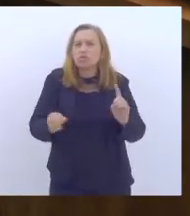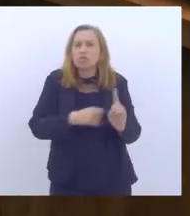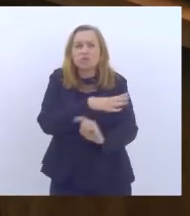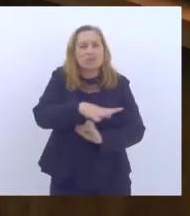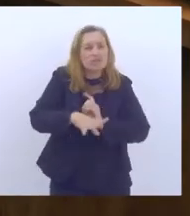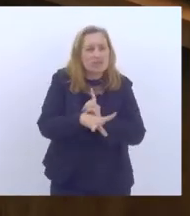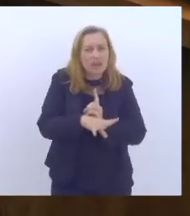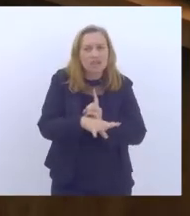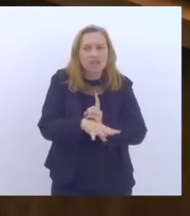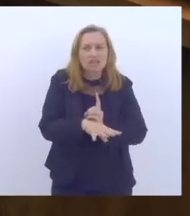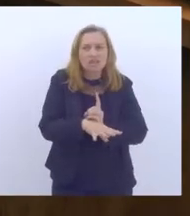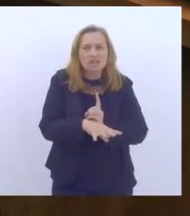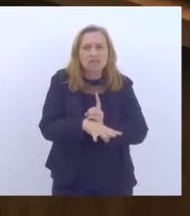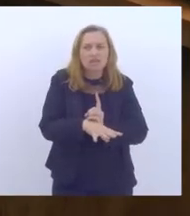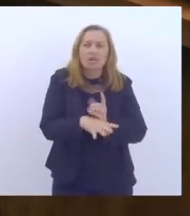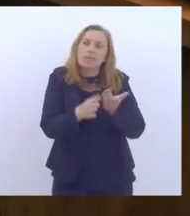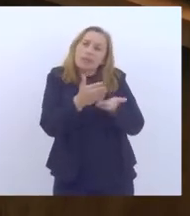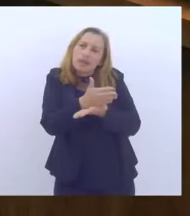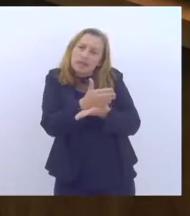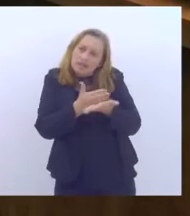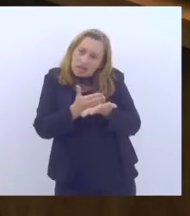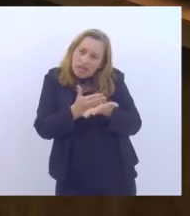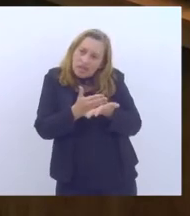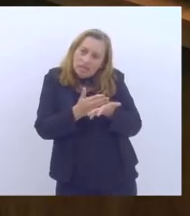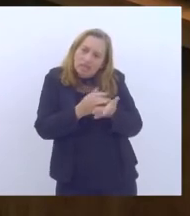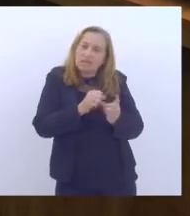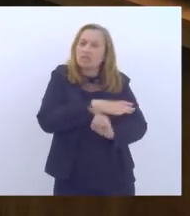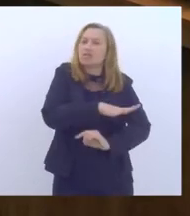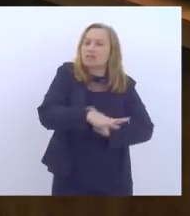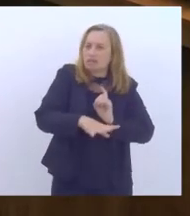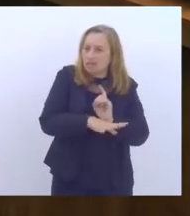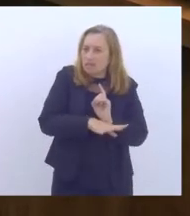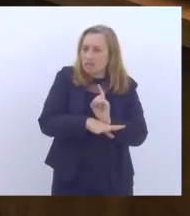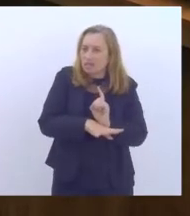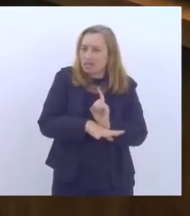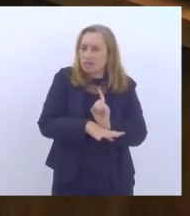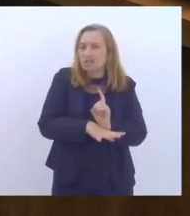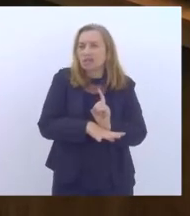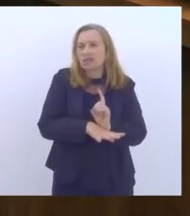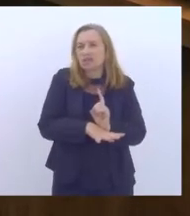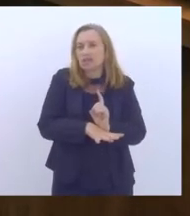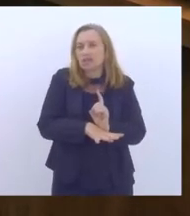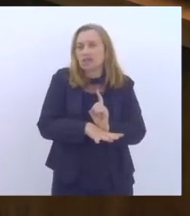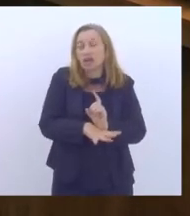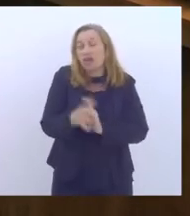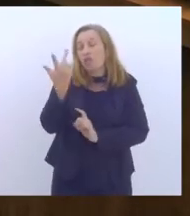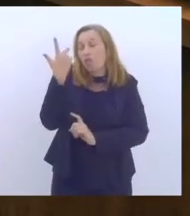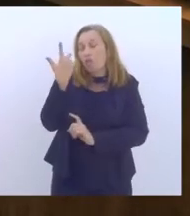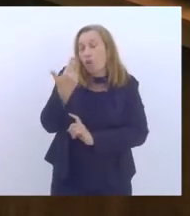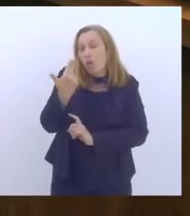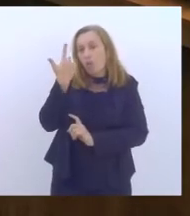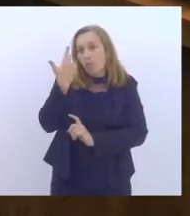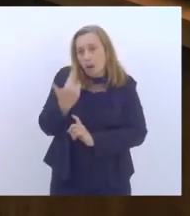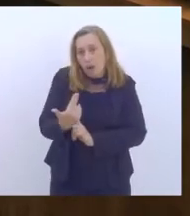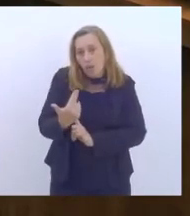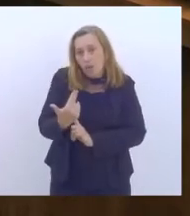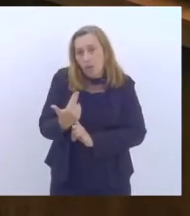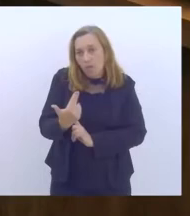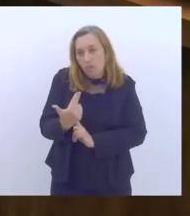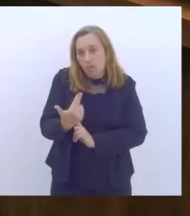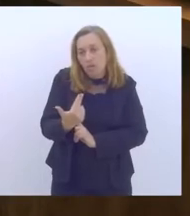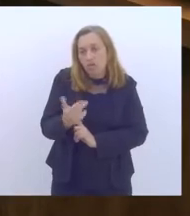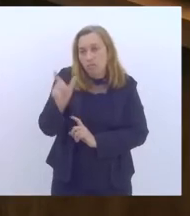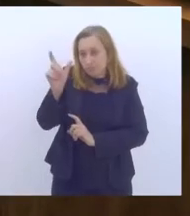sociedade de parte da nossa sociedade que garante tranquilo tranquilidade